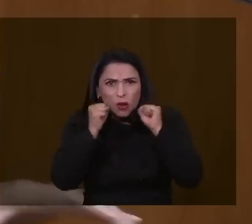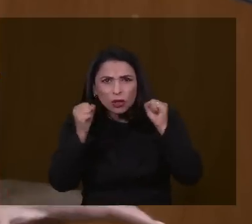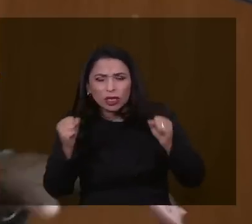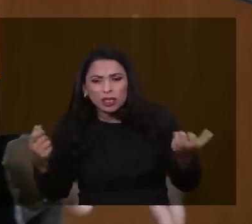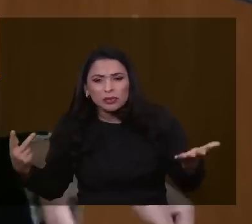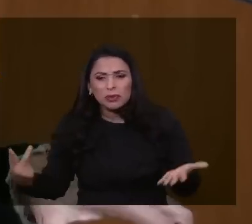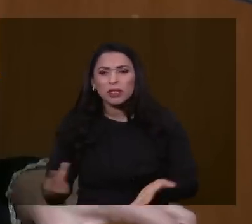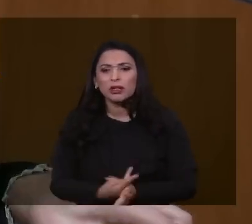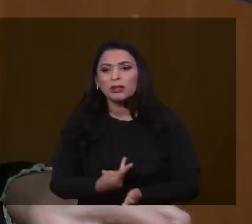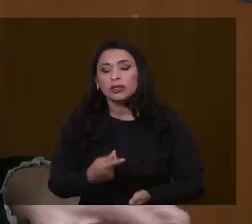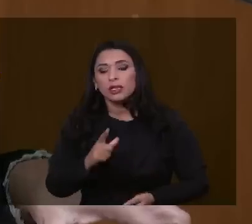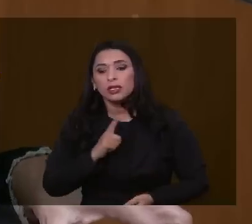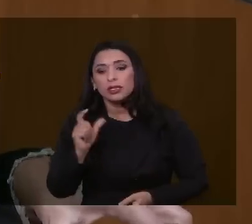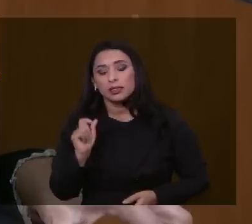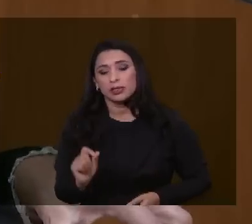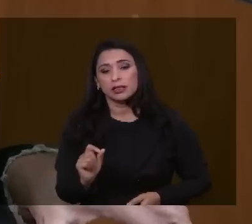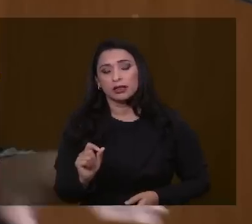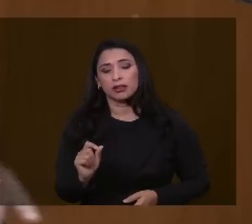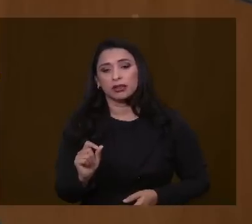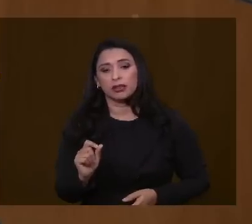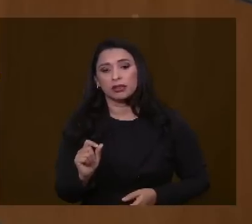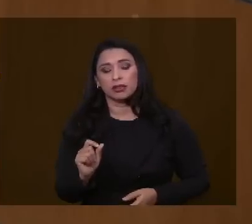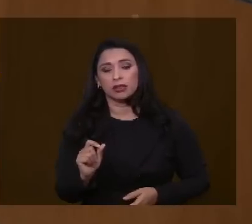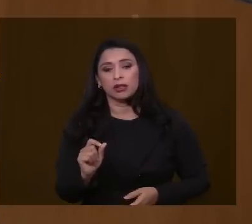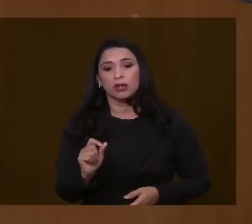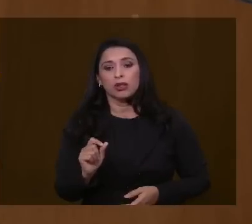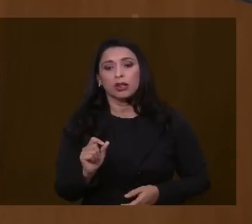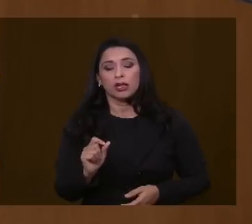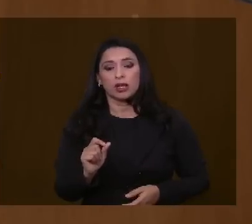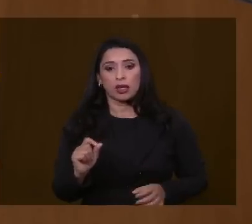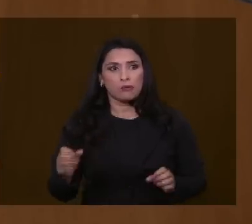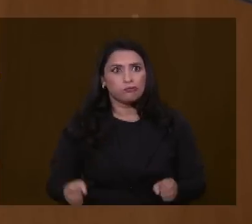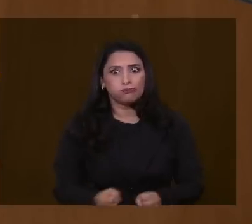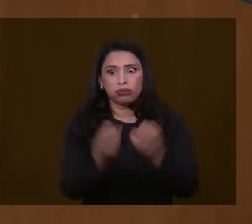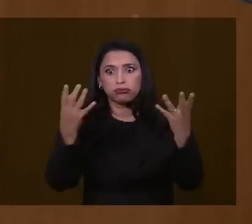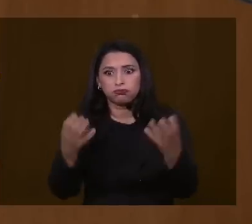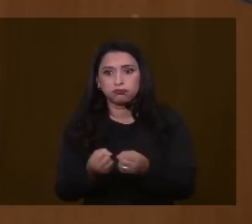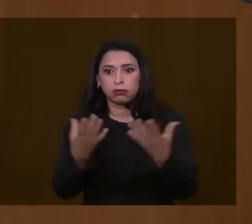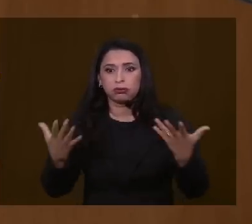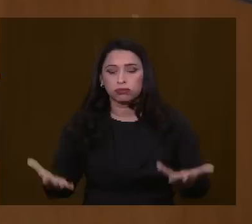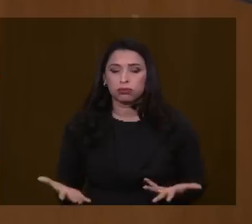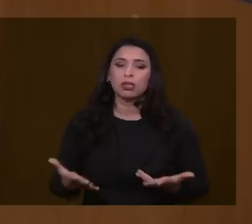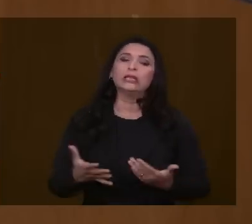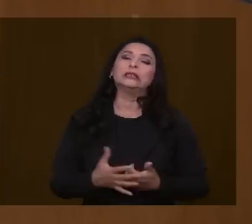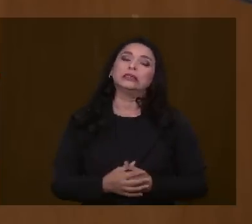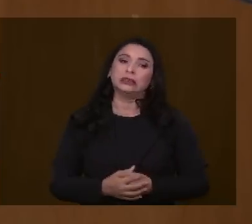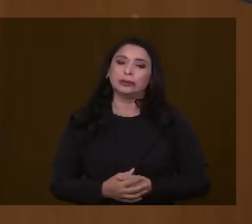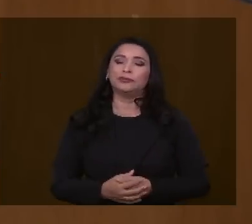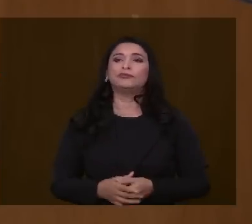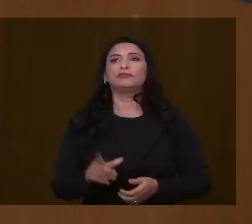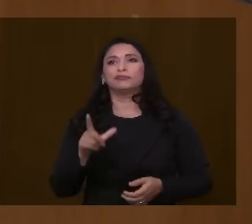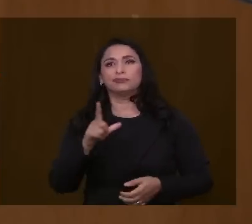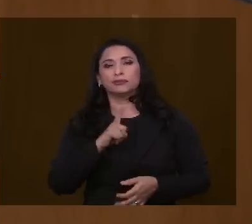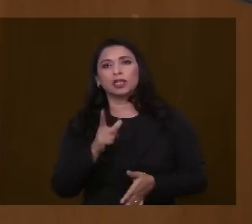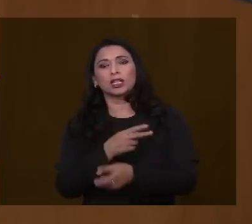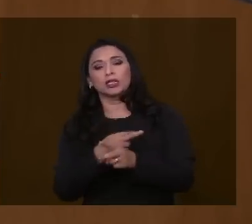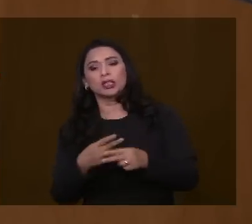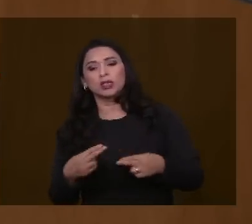de terrorismo consubstanciados em explosões, algumas realmente